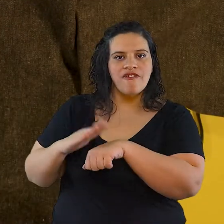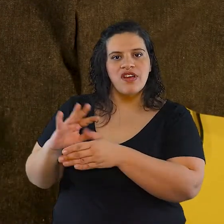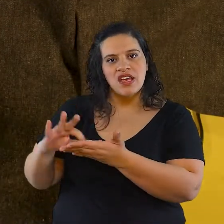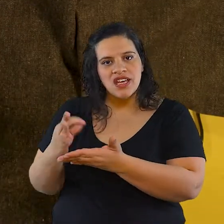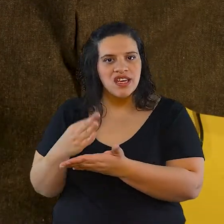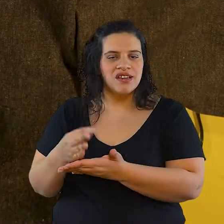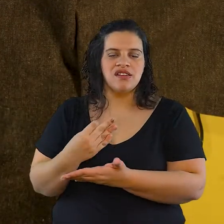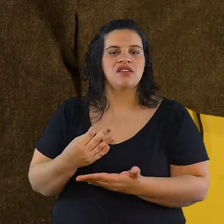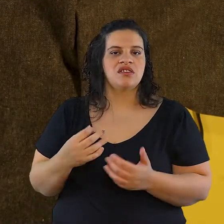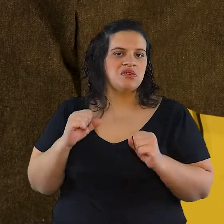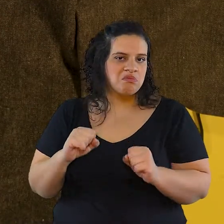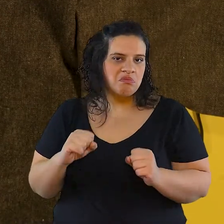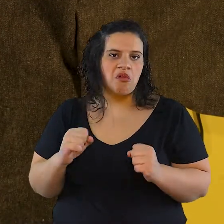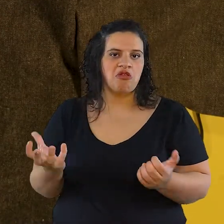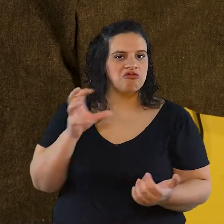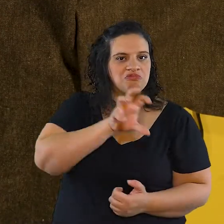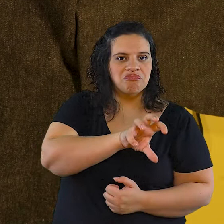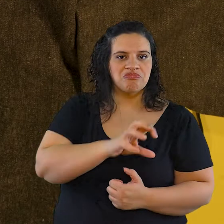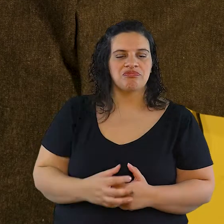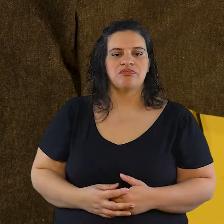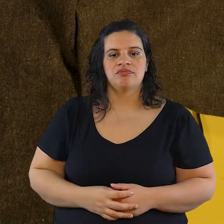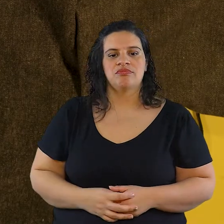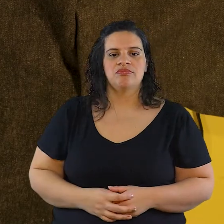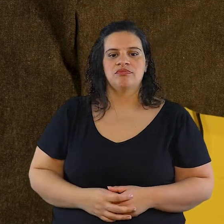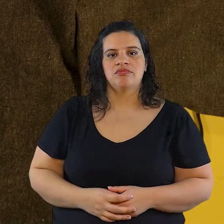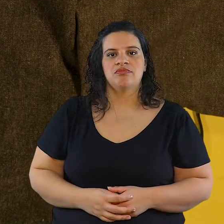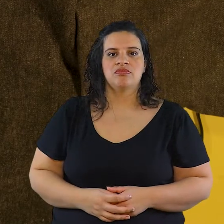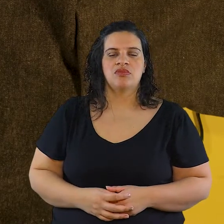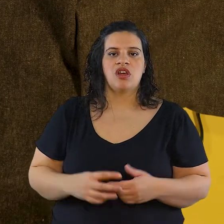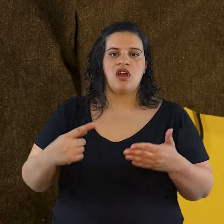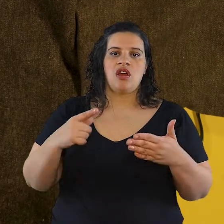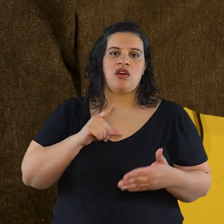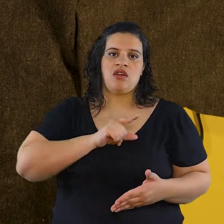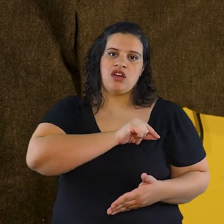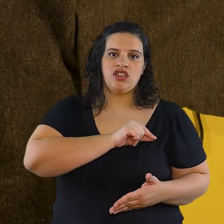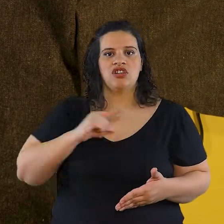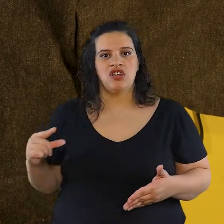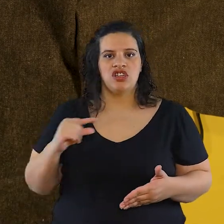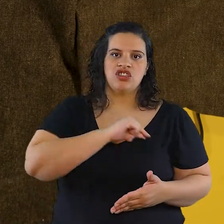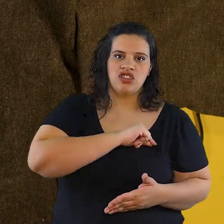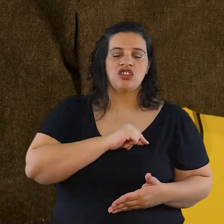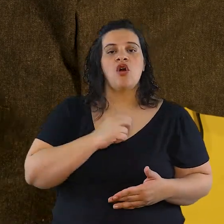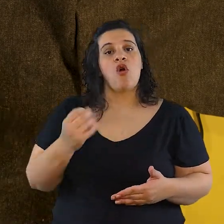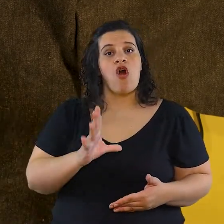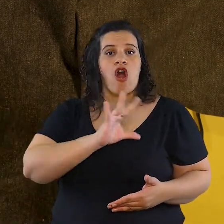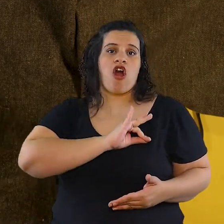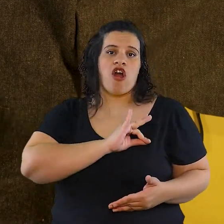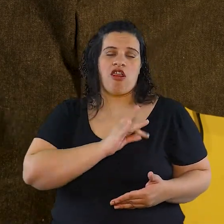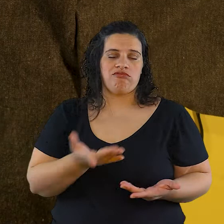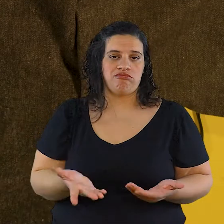um enfeite que eu tenha feito, né? Pode ser bordado, aí pode ser com alfinete